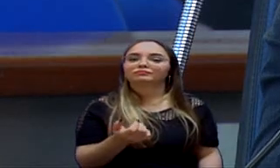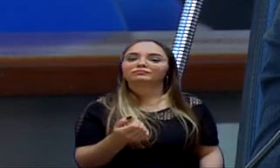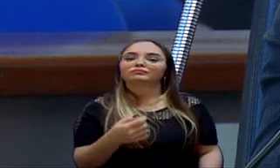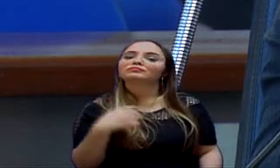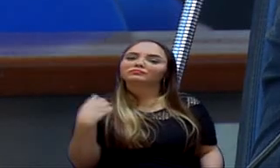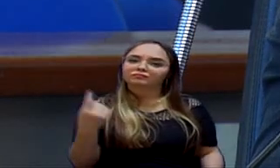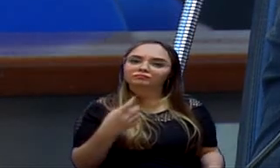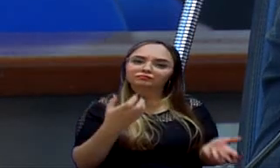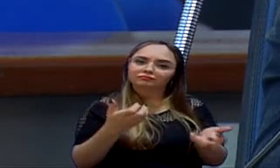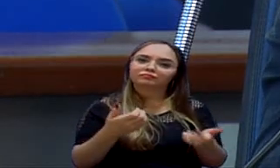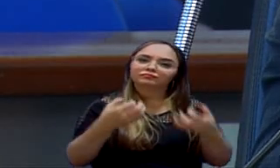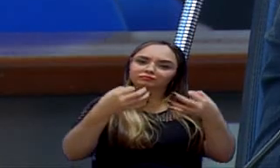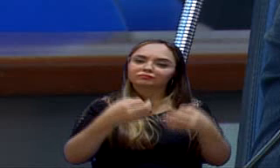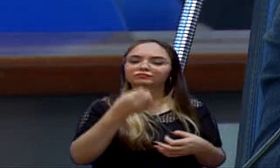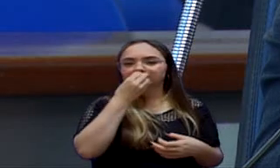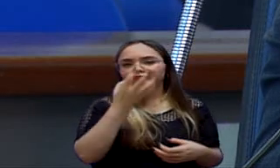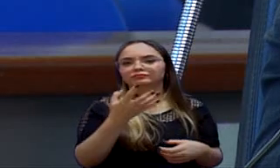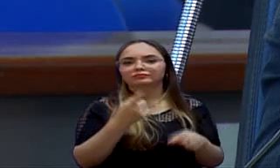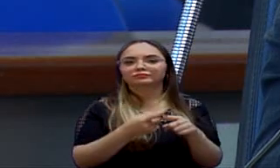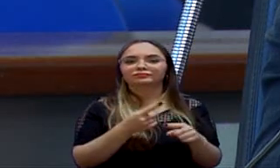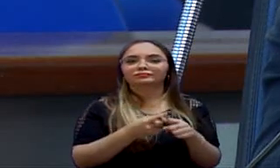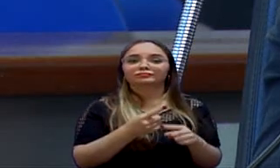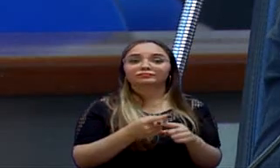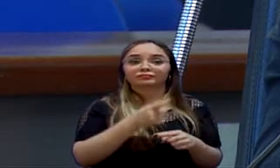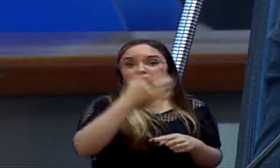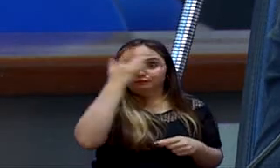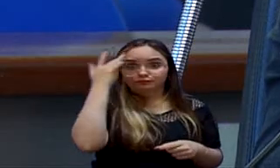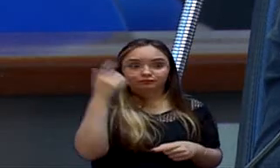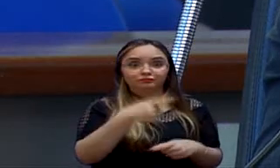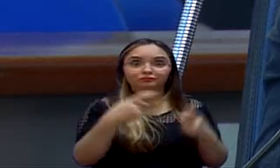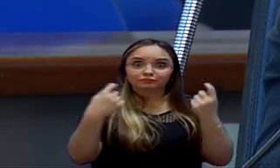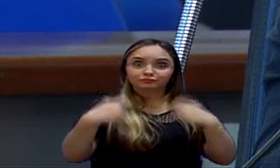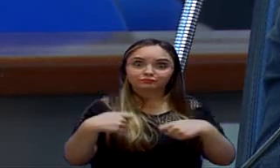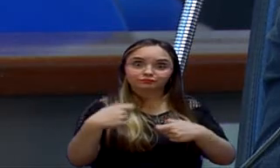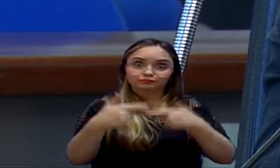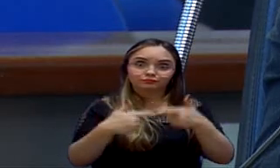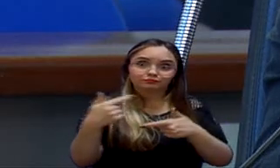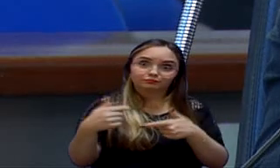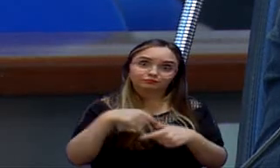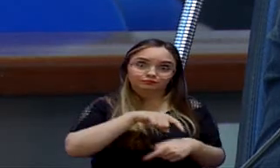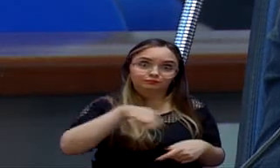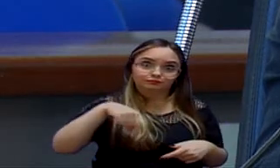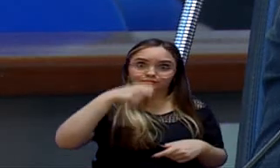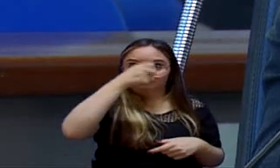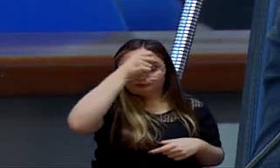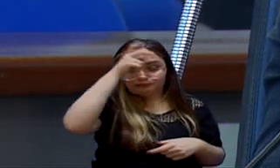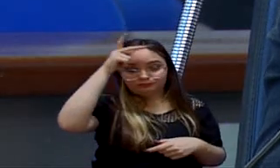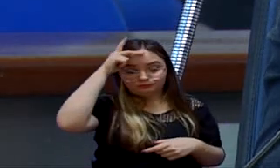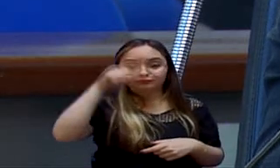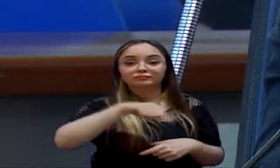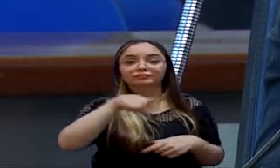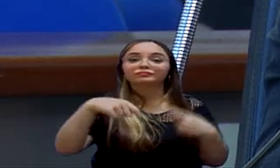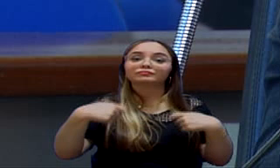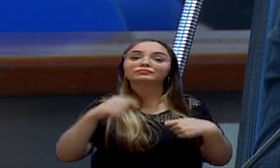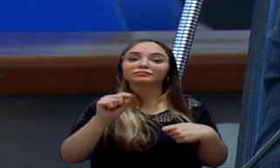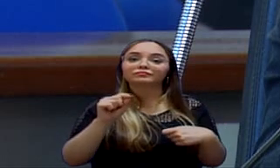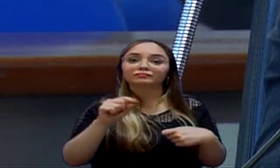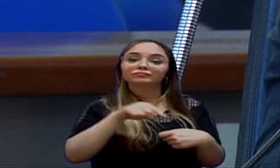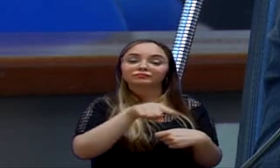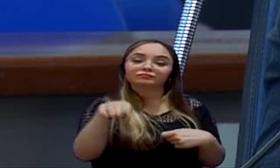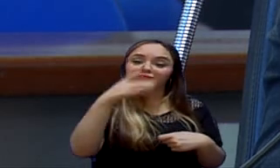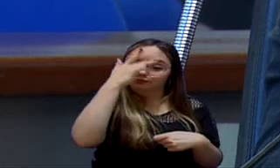falsa nesse sentido e garantir porque quem a Rigor vai prestar um serviço para nós beneficiários no final do dia essa rede de